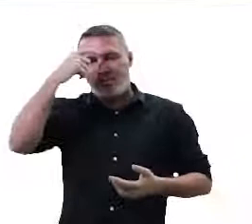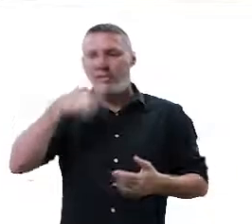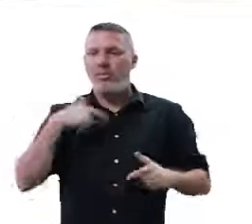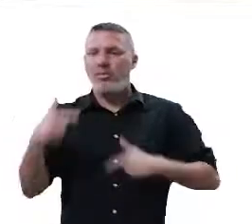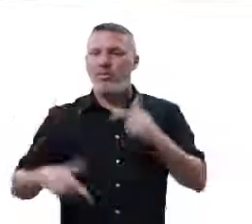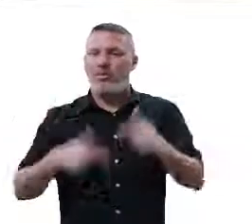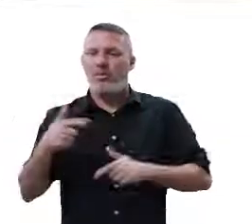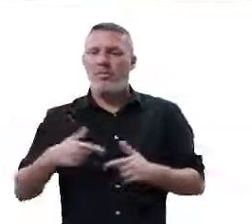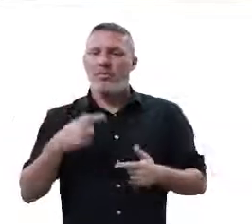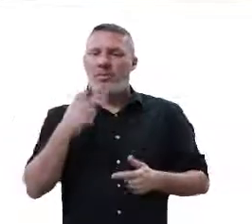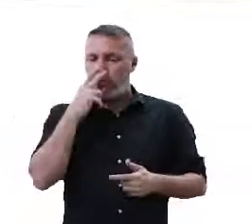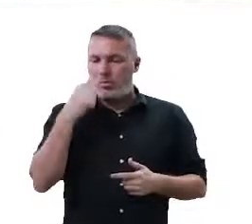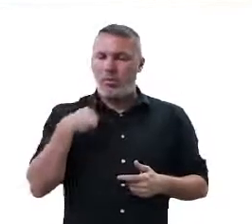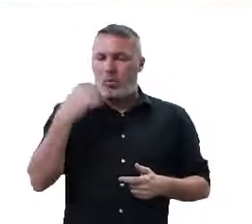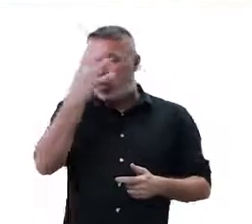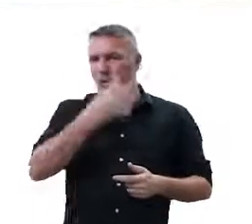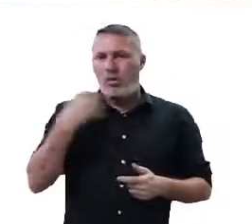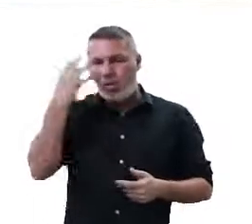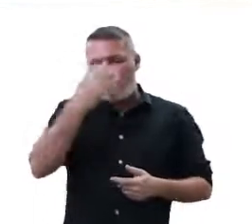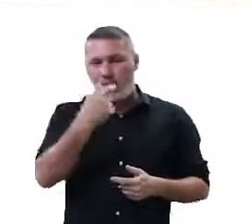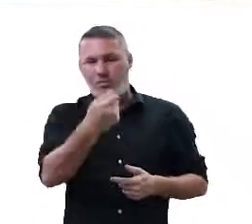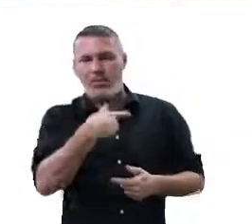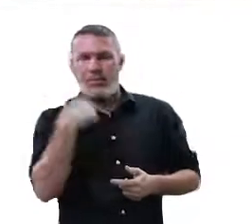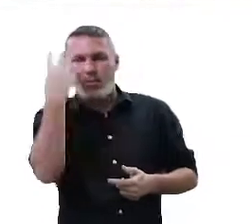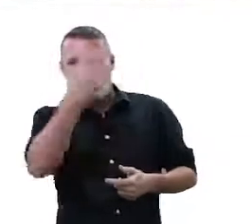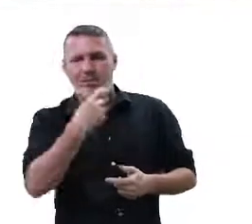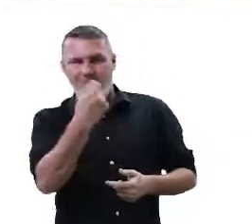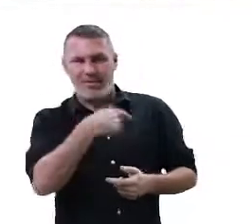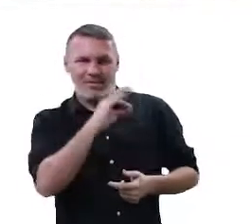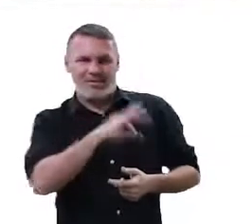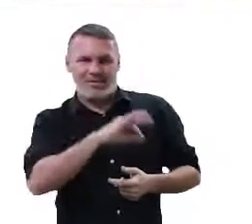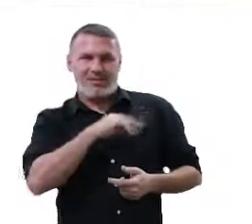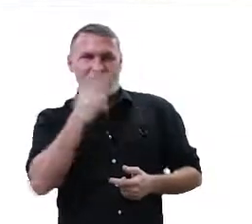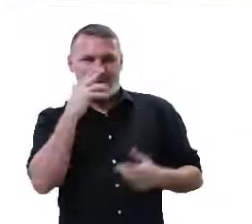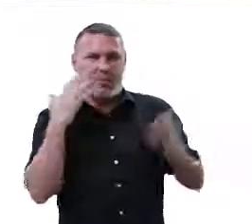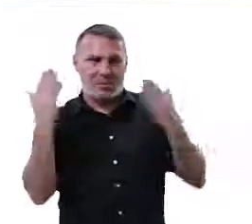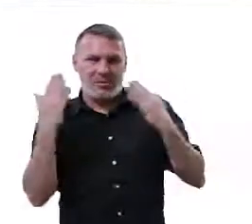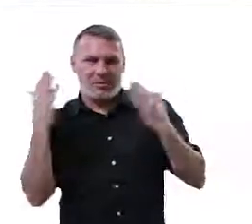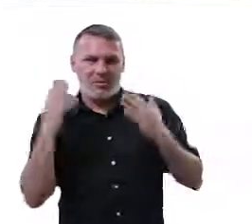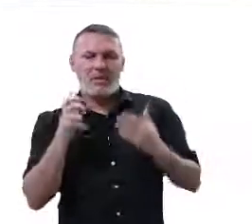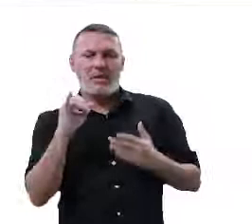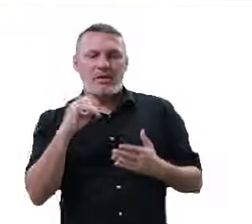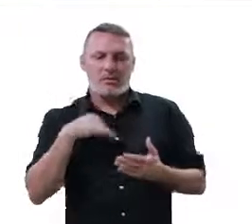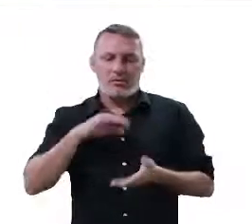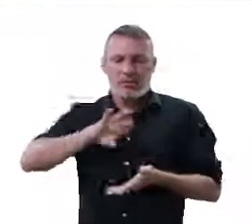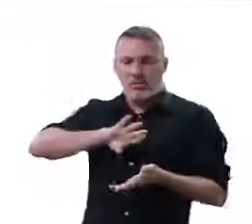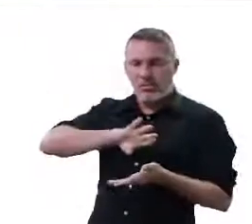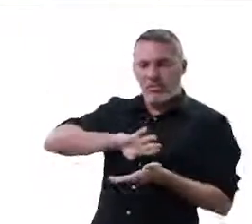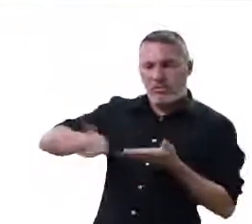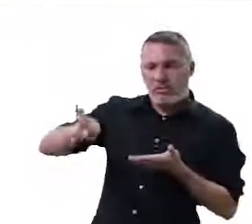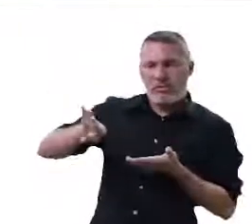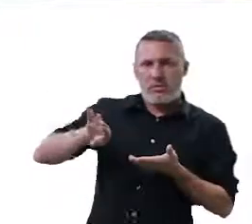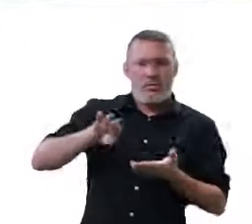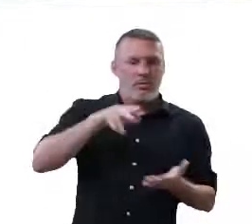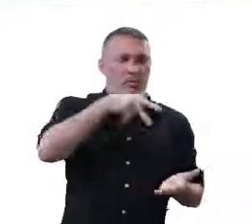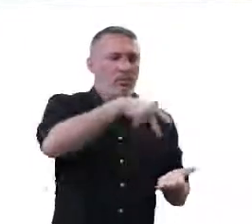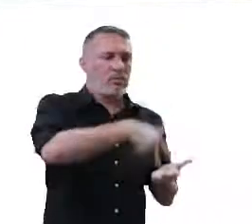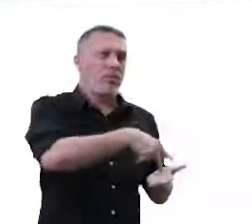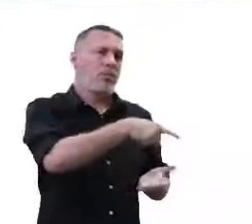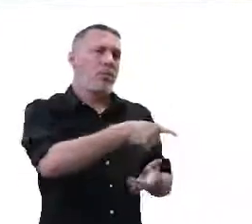aqueles operários que antes desempenhavam uma tarefa em 4 horas para pagar o seu salário, digamos assim, para que pague o seu